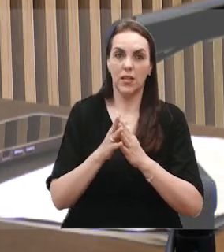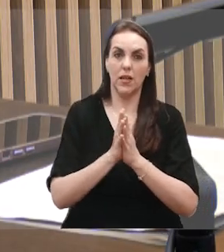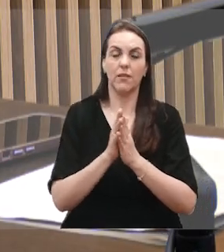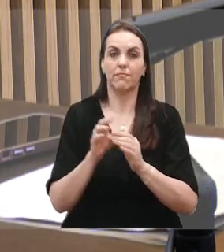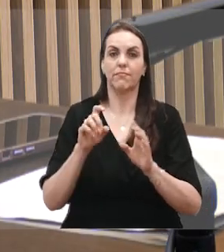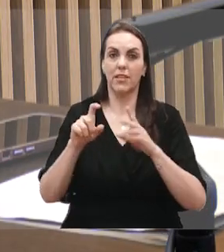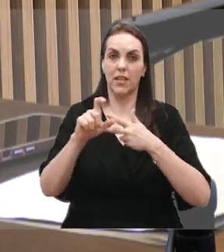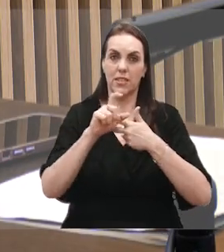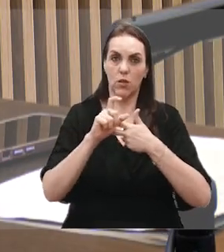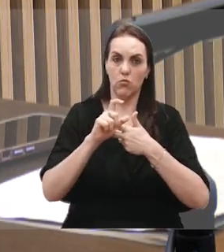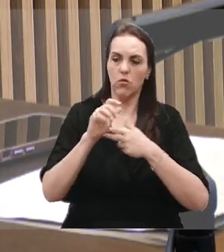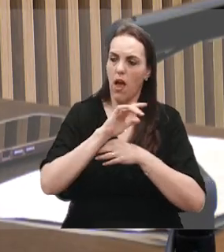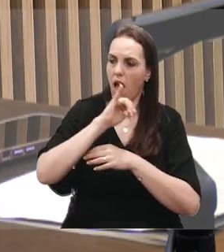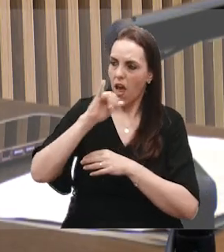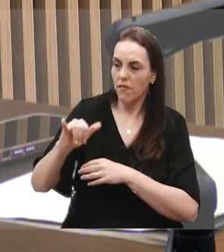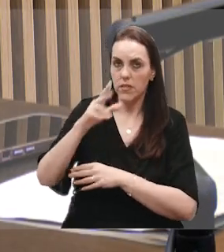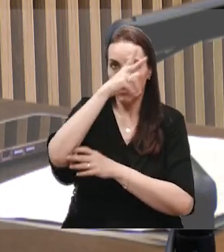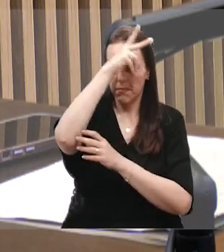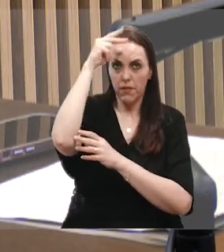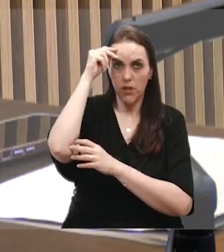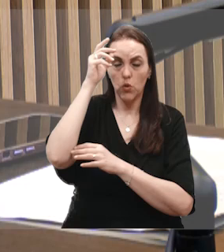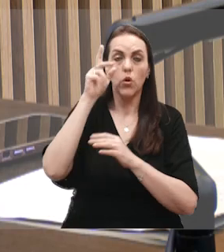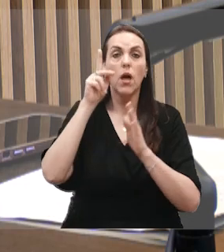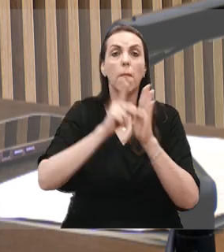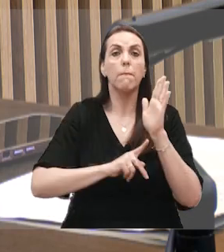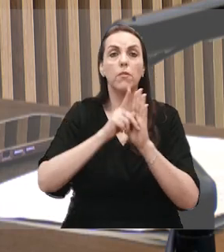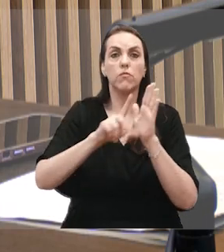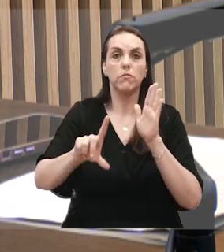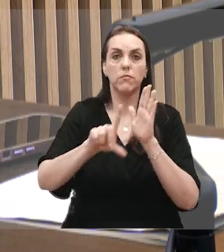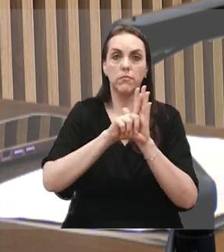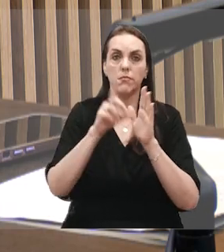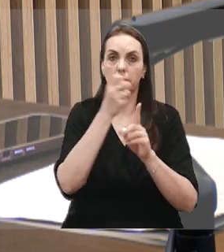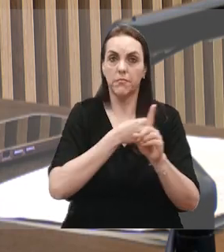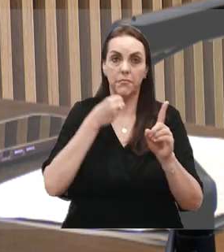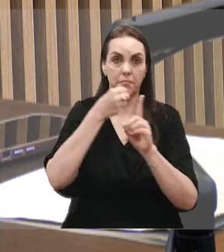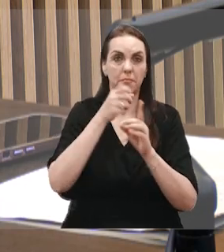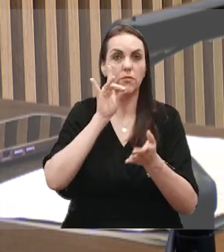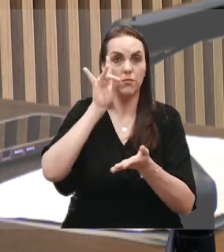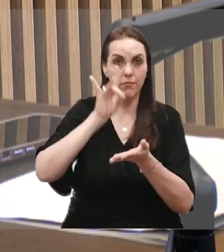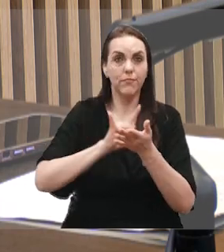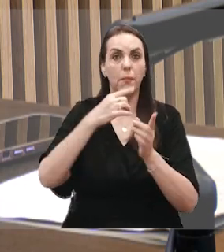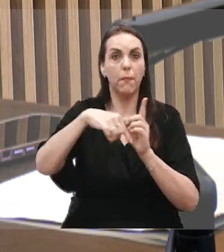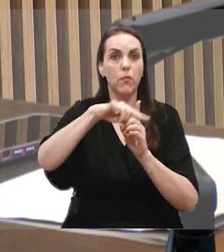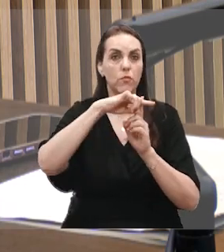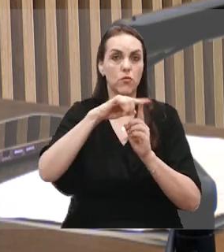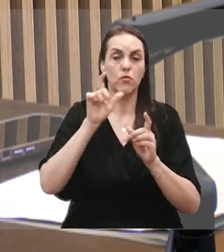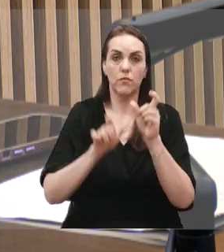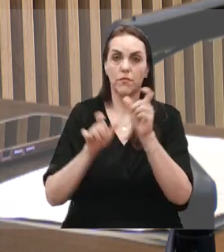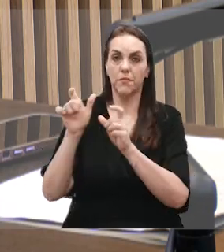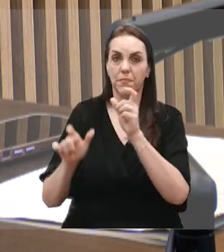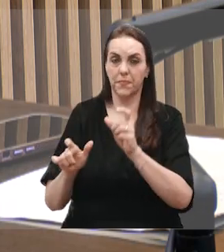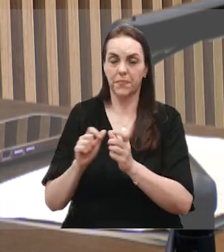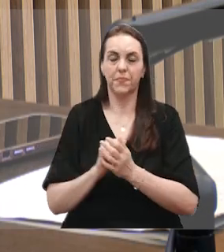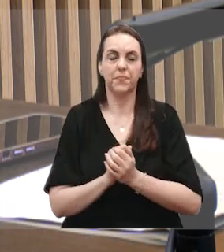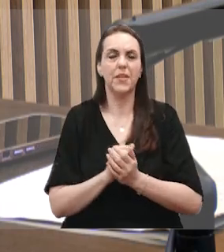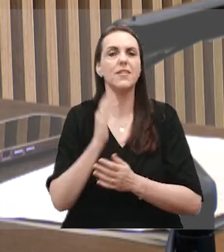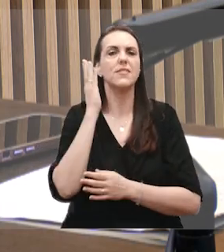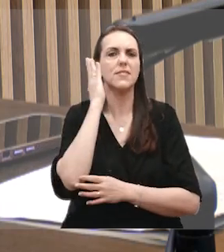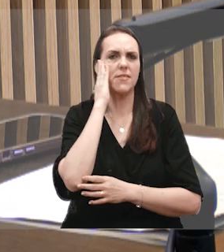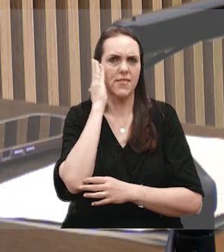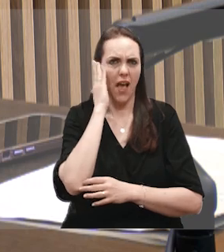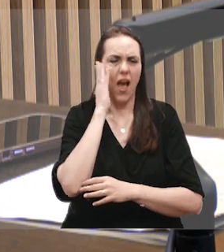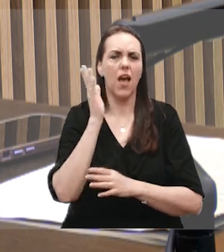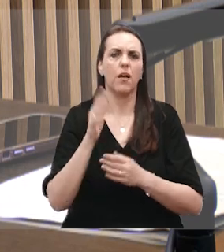executivo, né, ou projetos de lei que impactem realmente a vida das pessoas. A gente sabe